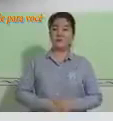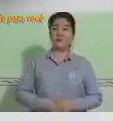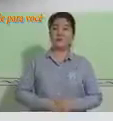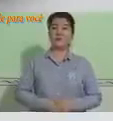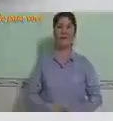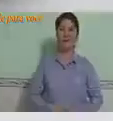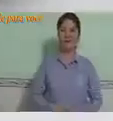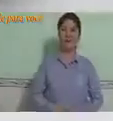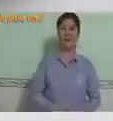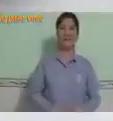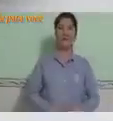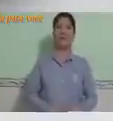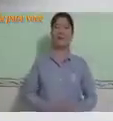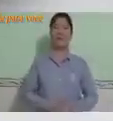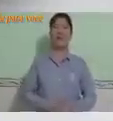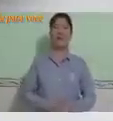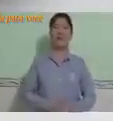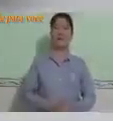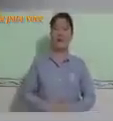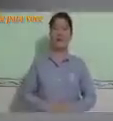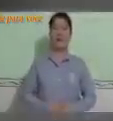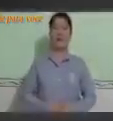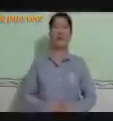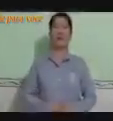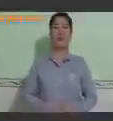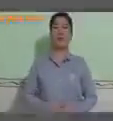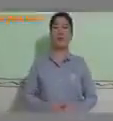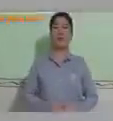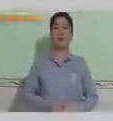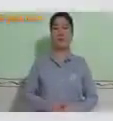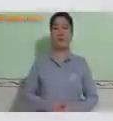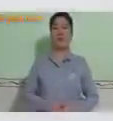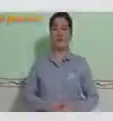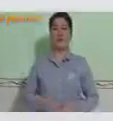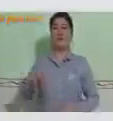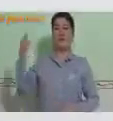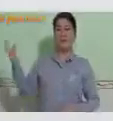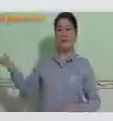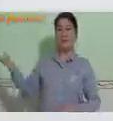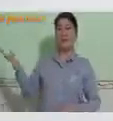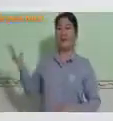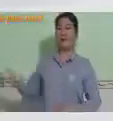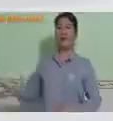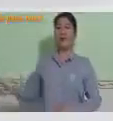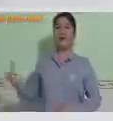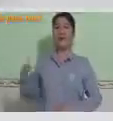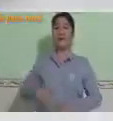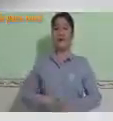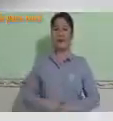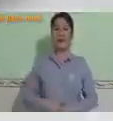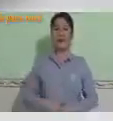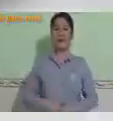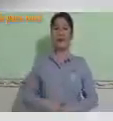EXAMSNSSS:RIOS para diagnóstico, é importante fazer uma avaliação dos sintomas, avaliação psicológica e chão